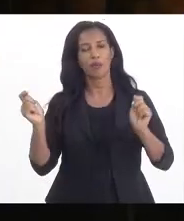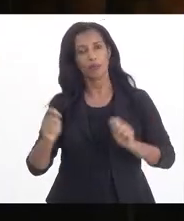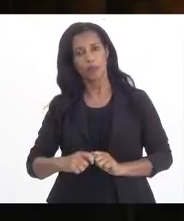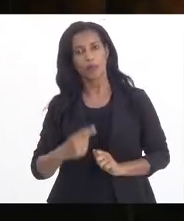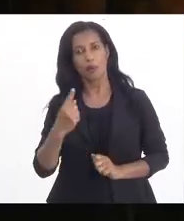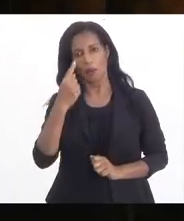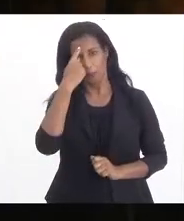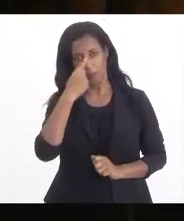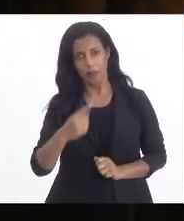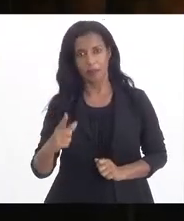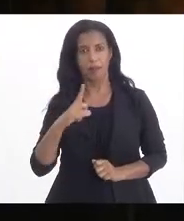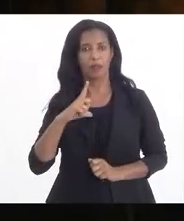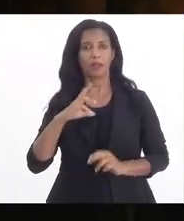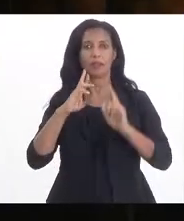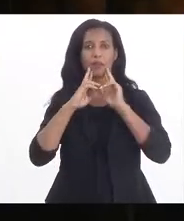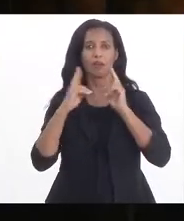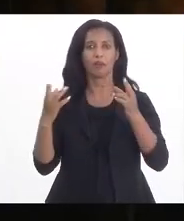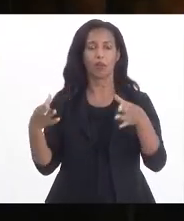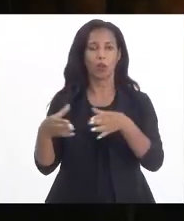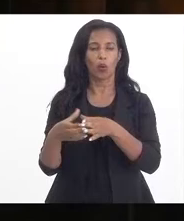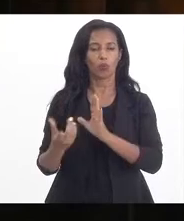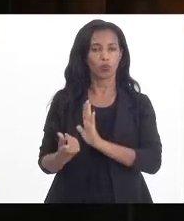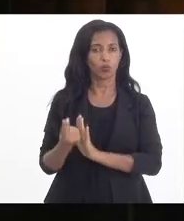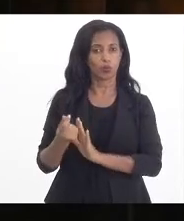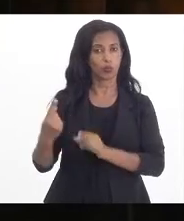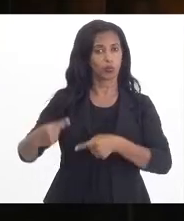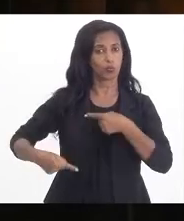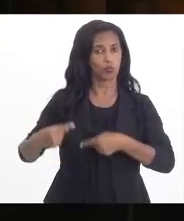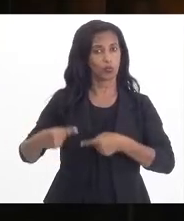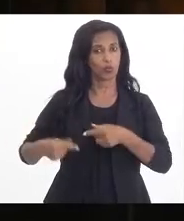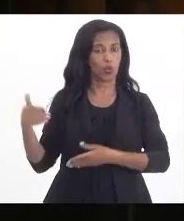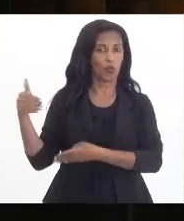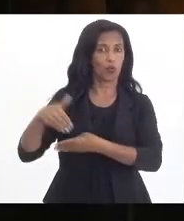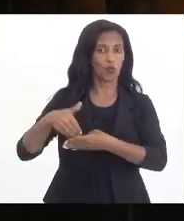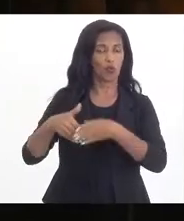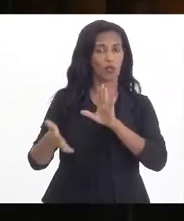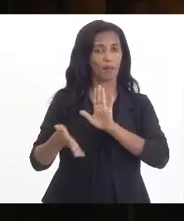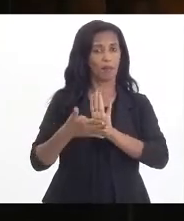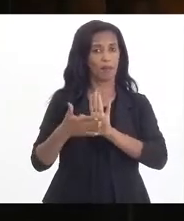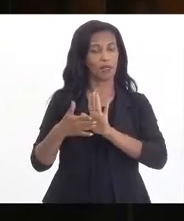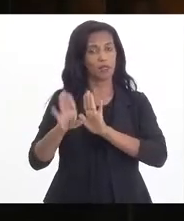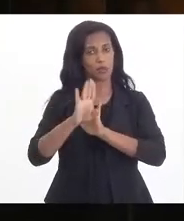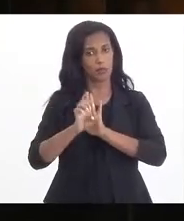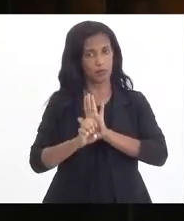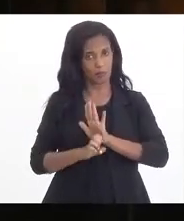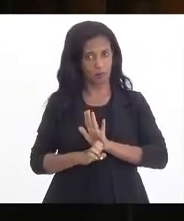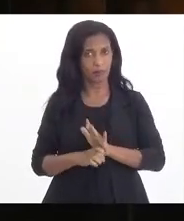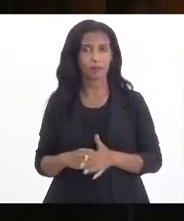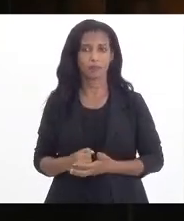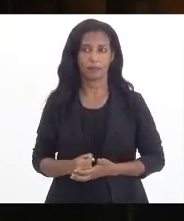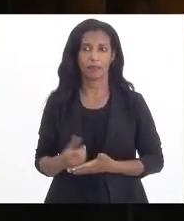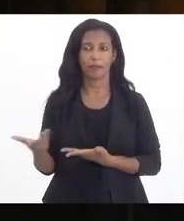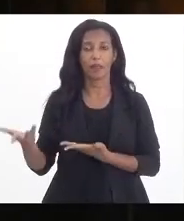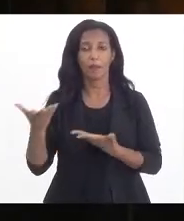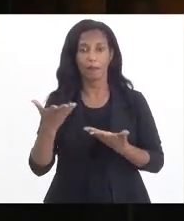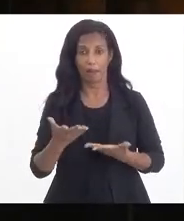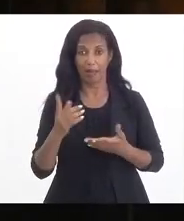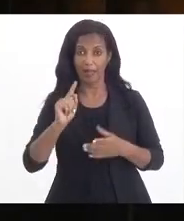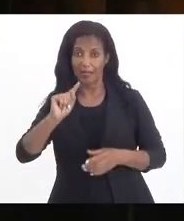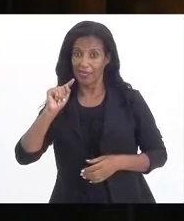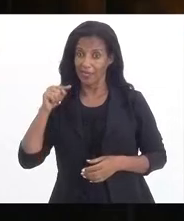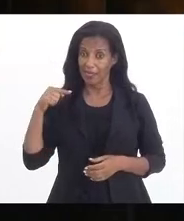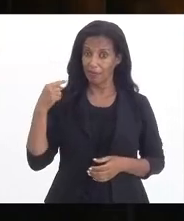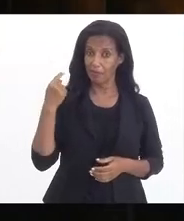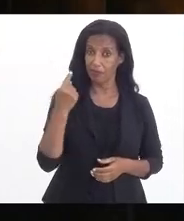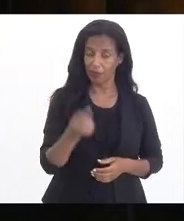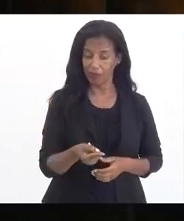uma semana, teremos reunião da Comissão de Orçamento para discutir e votar o parecer sobre as emendas, para que,